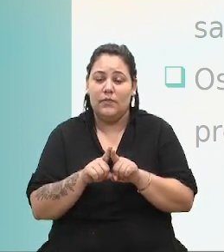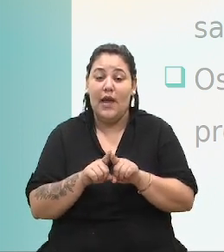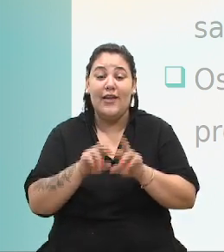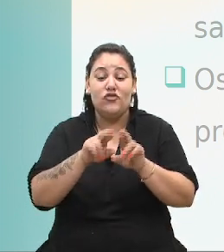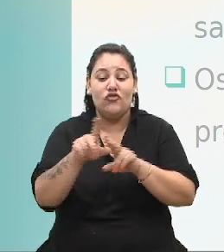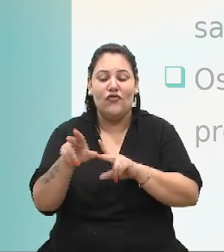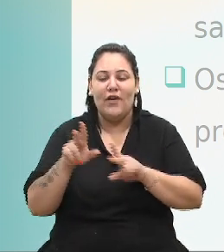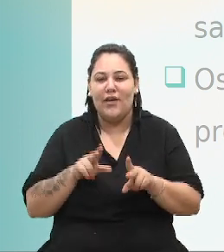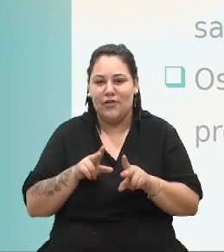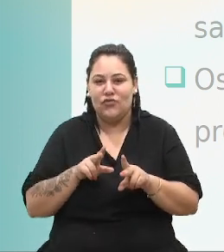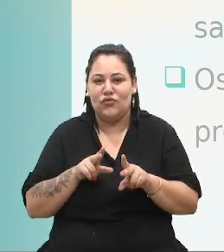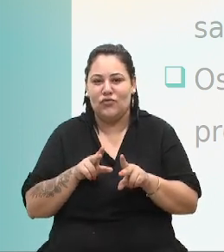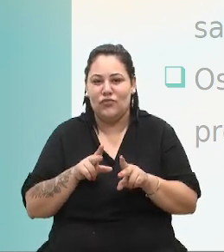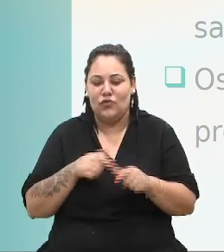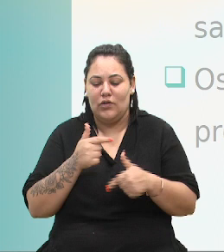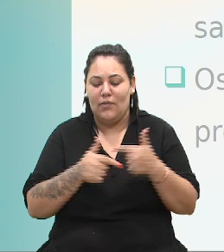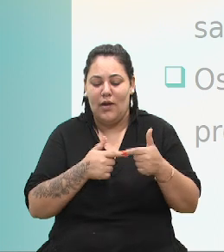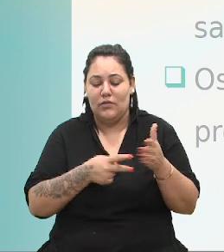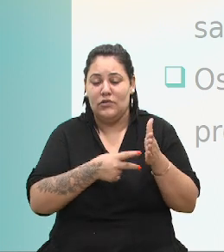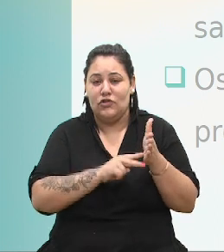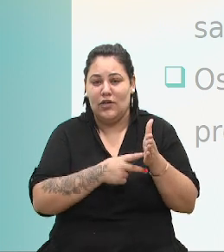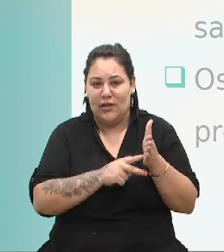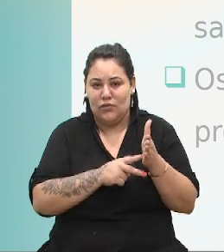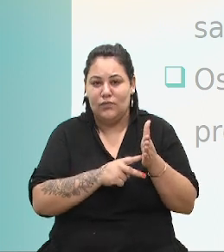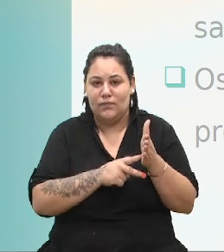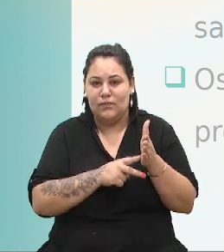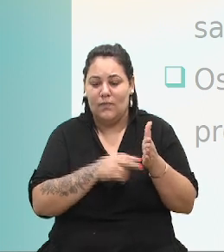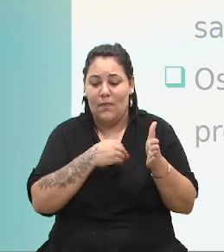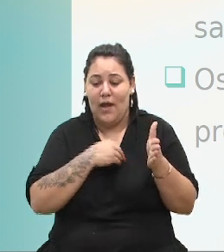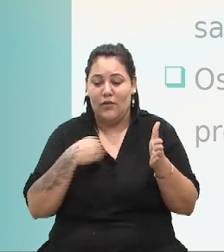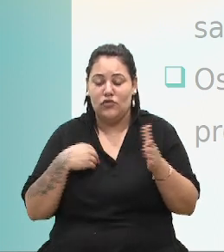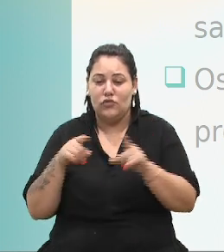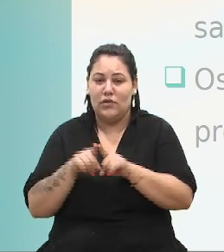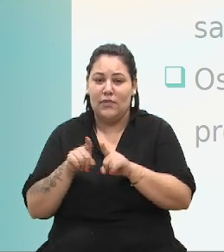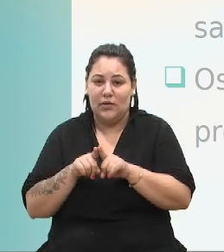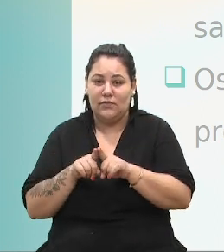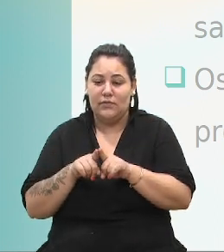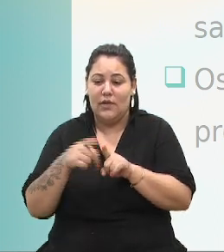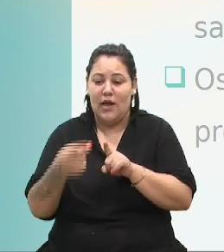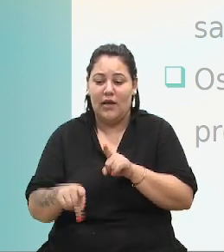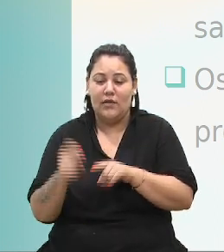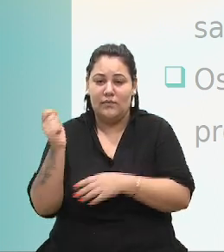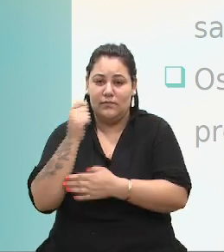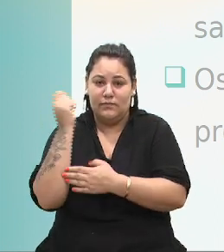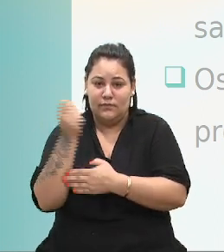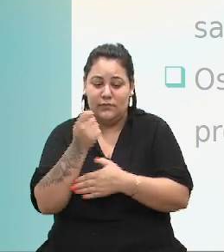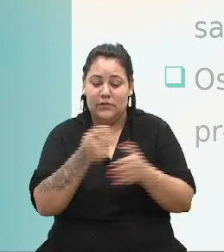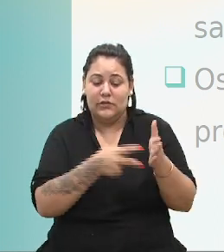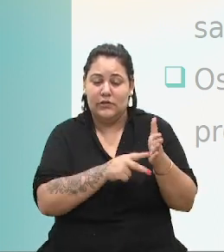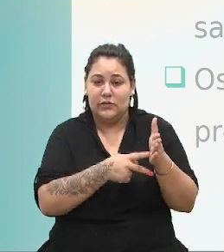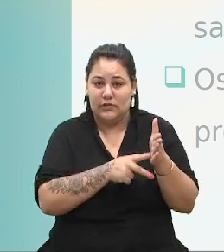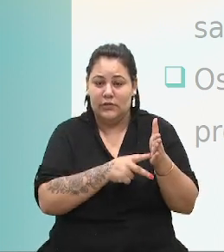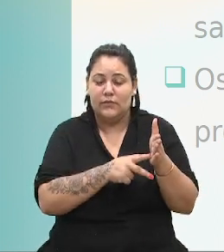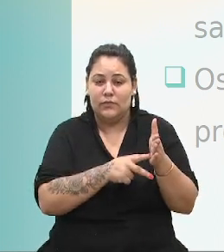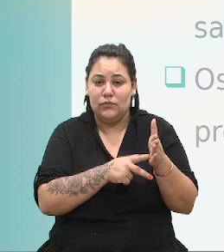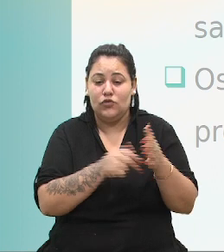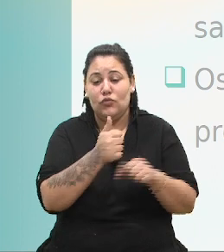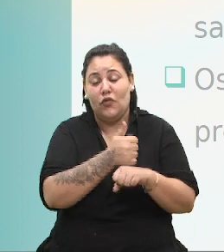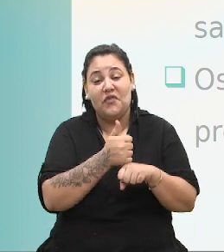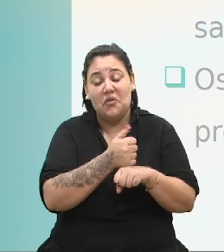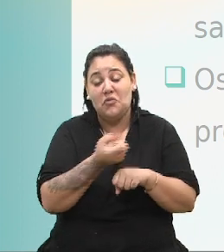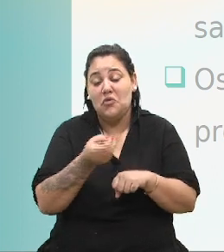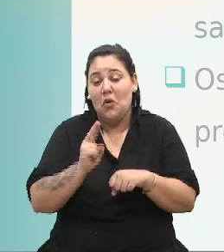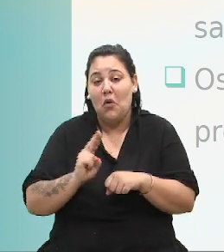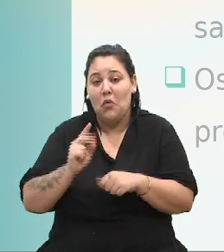atuação sindical, que é estabelecida pelo Sindicato Médico do Estado do Rio Grande do Sul e sindicatos de profissões, ou pelas